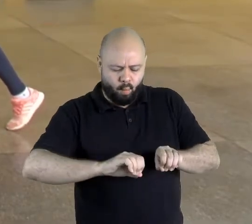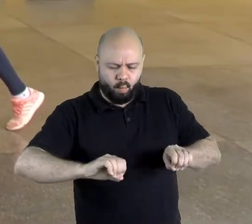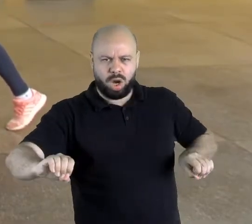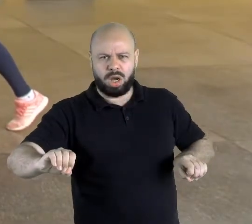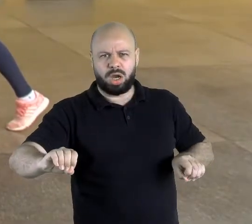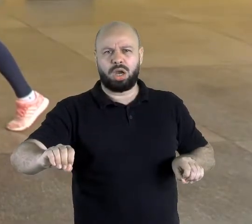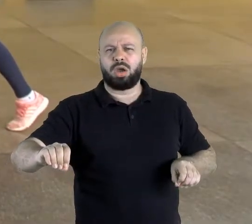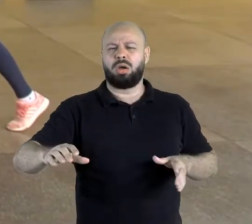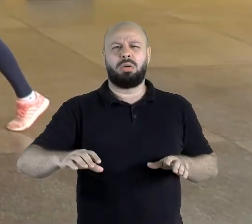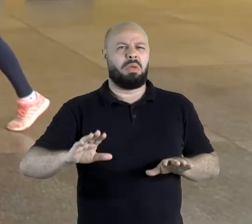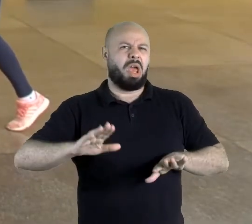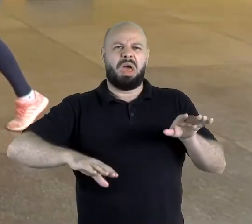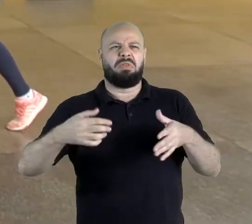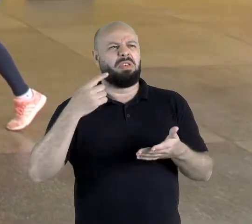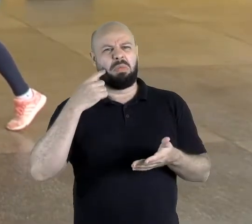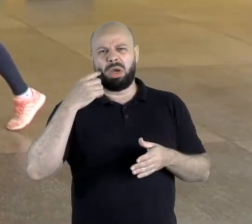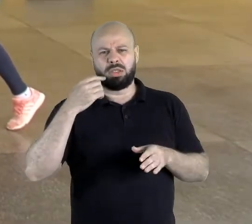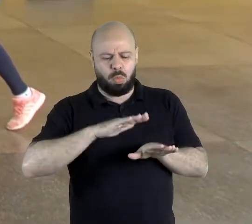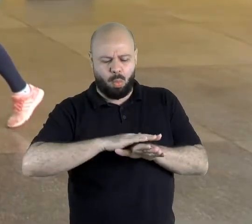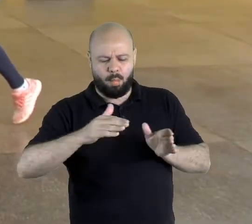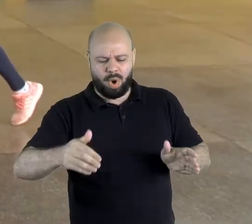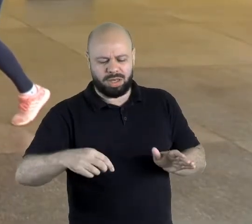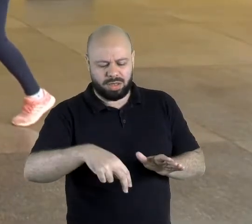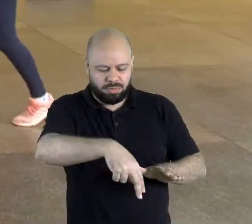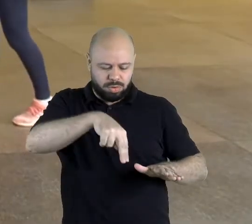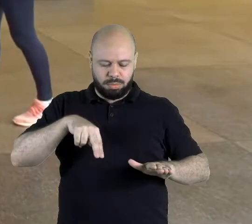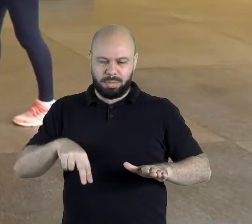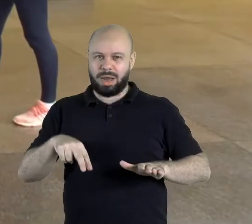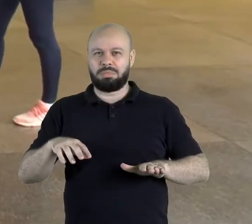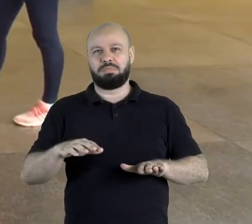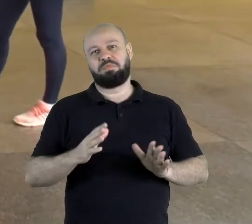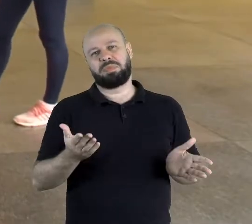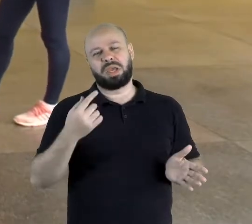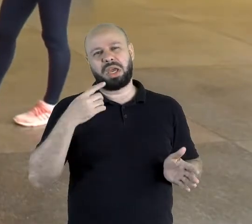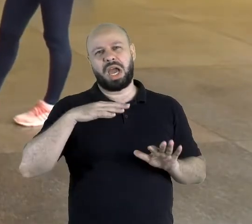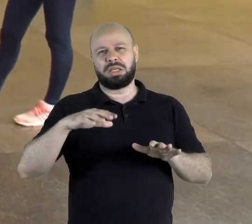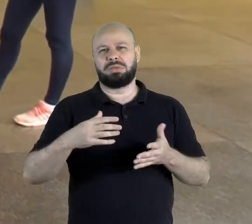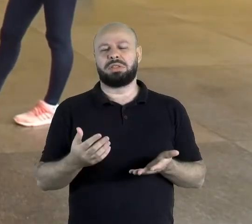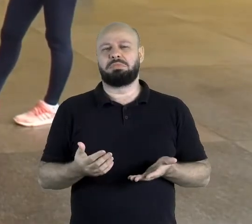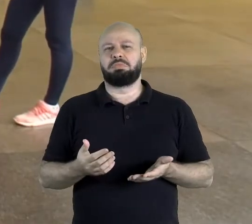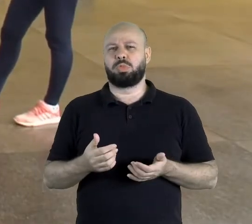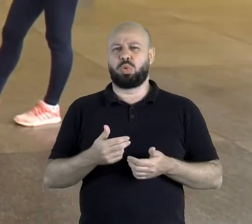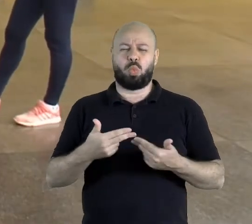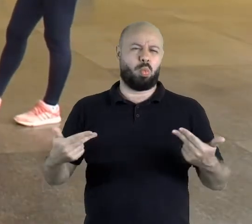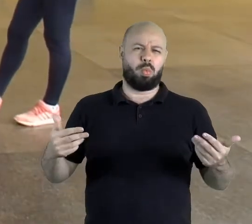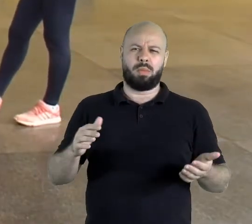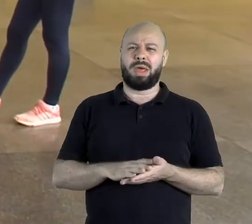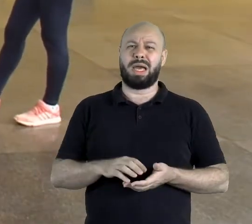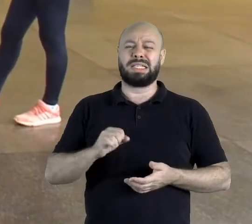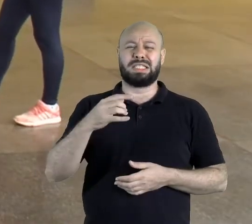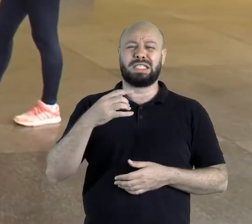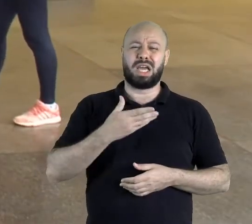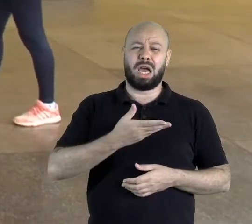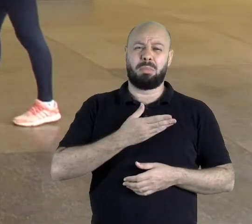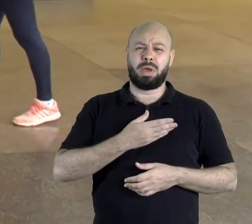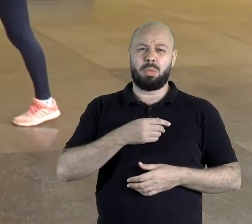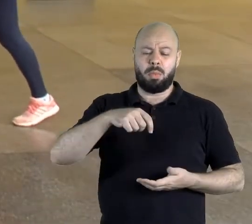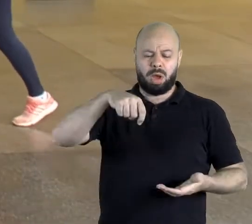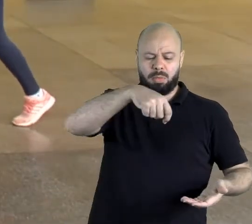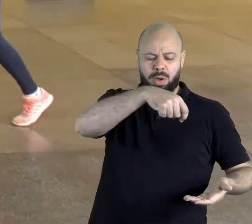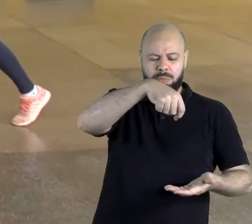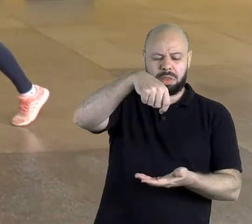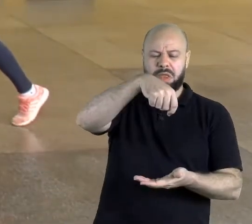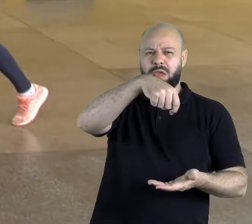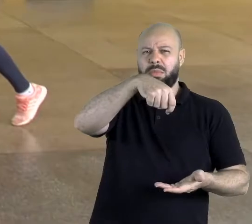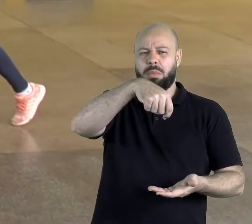a mesa, ficar atrás da mesa e arremessar no balde. Se não tem um colega para segurar o balde para vocês, pode colocar o balde no